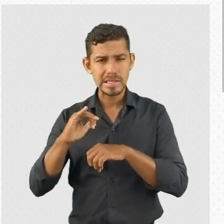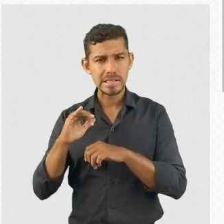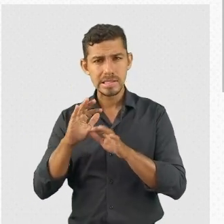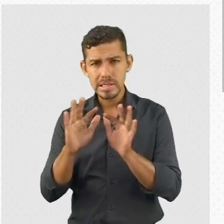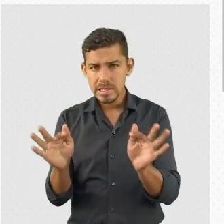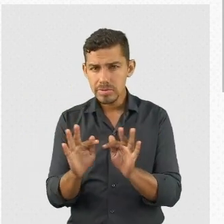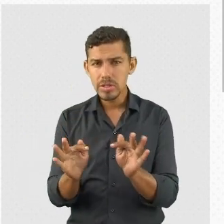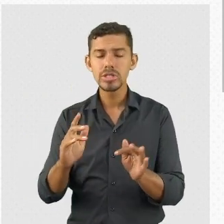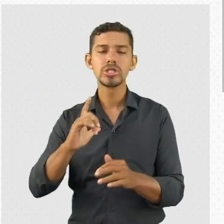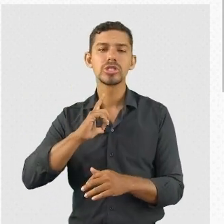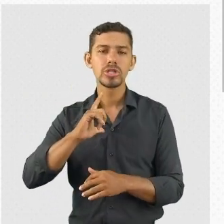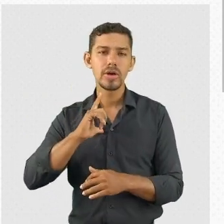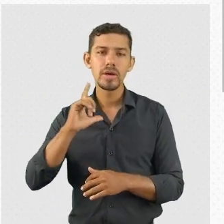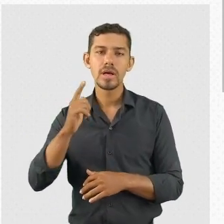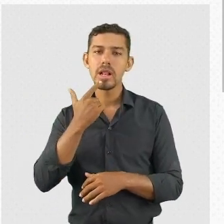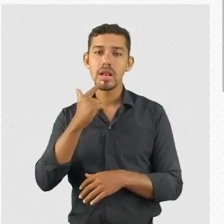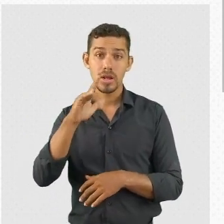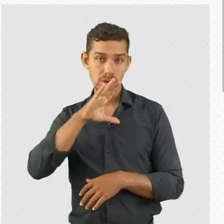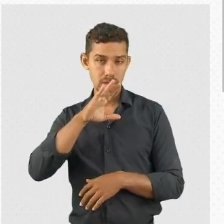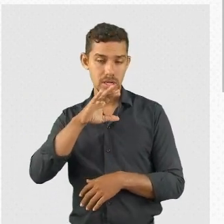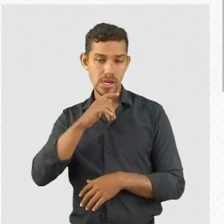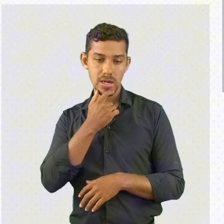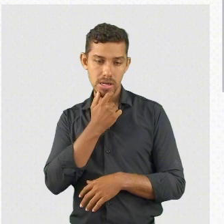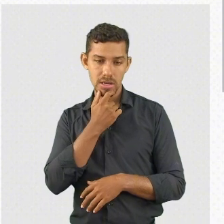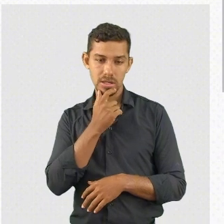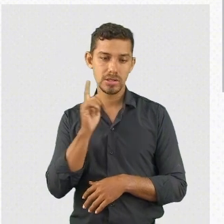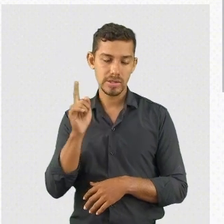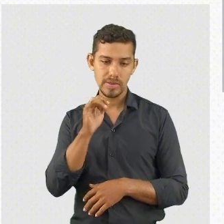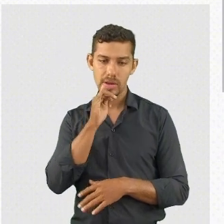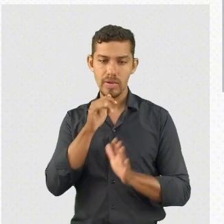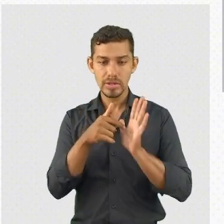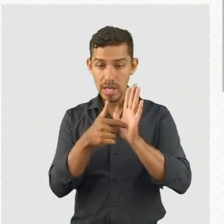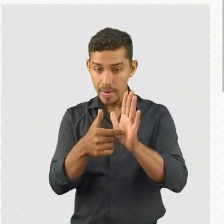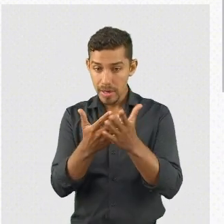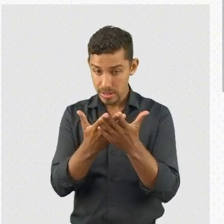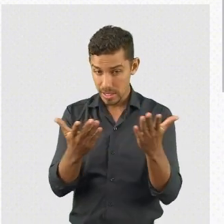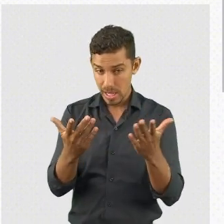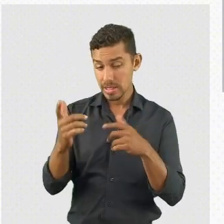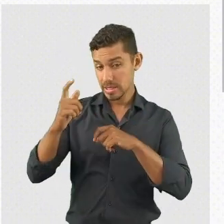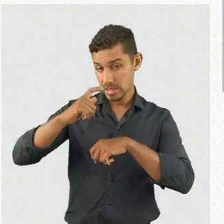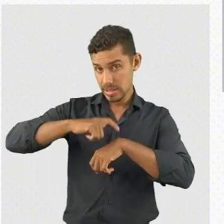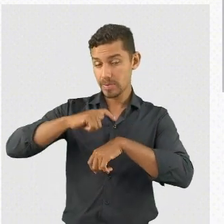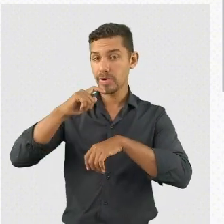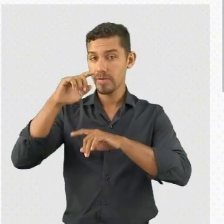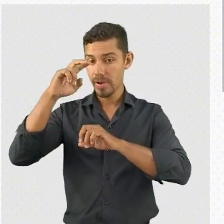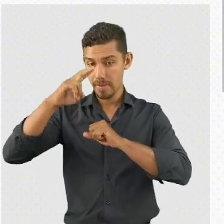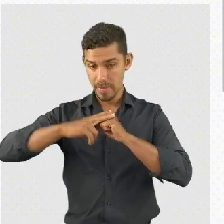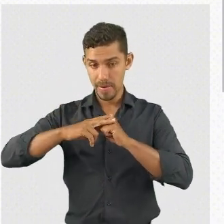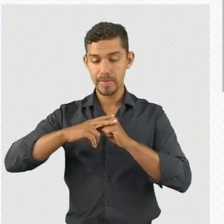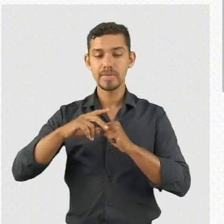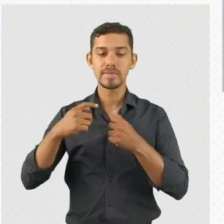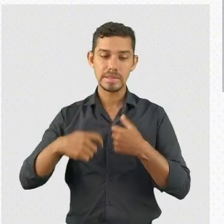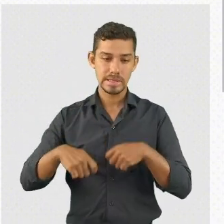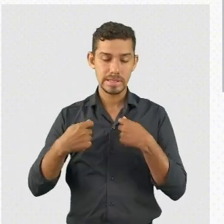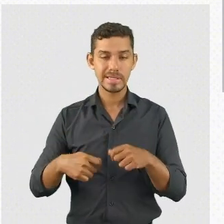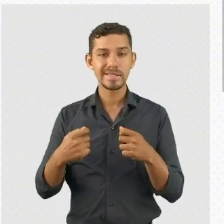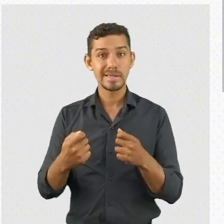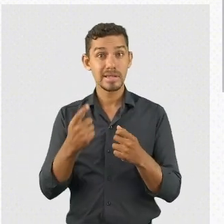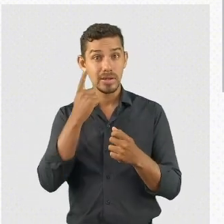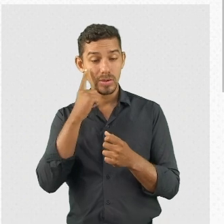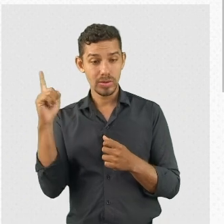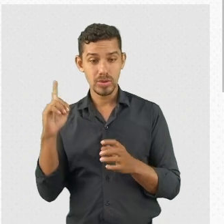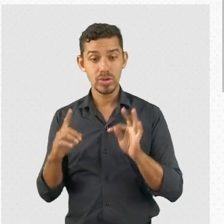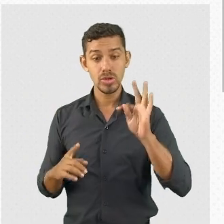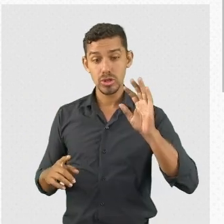que nós temos em língua inglesa. Para você apresentar esse tempo verbal, basta você tirar o